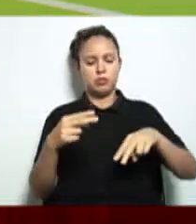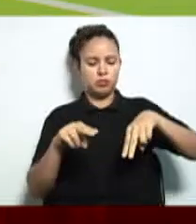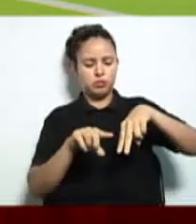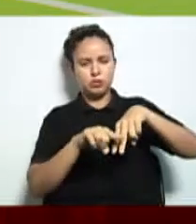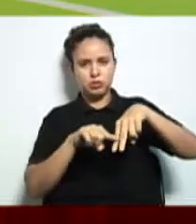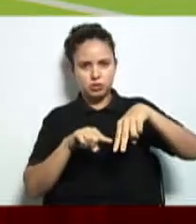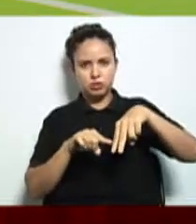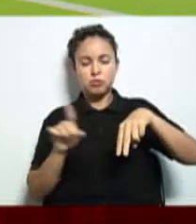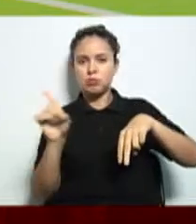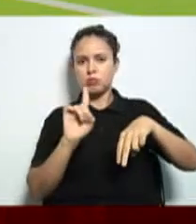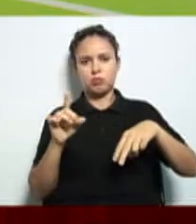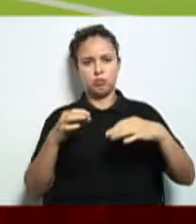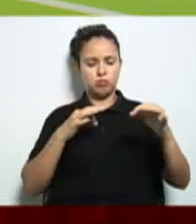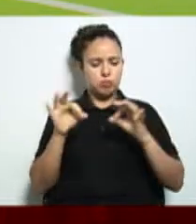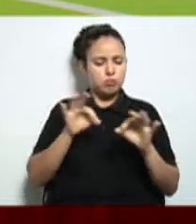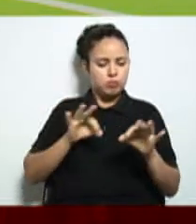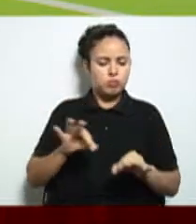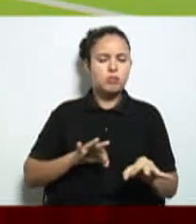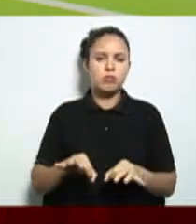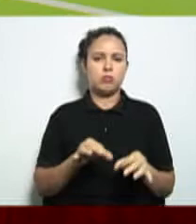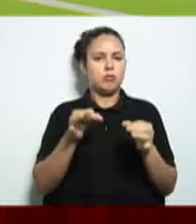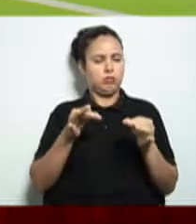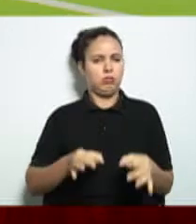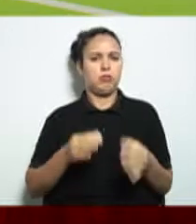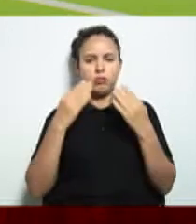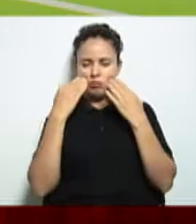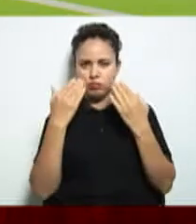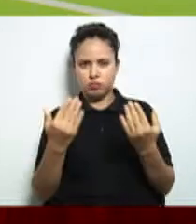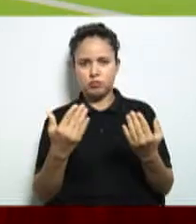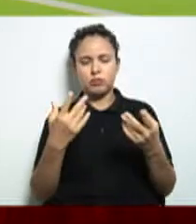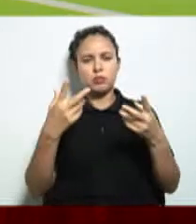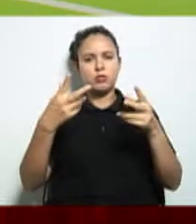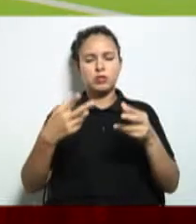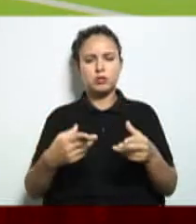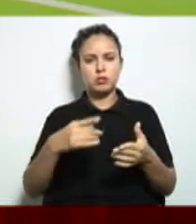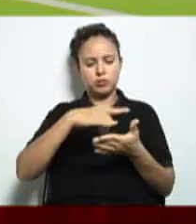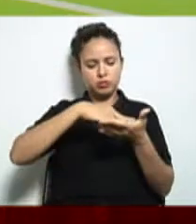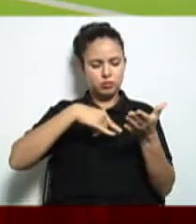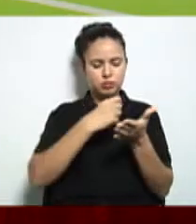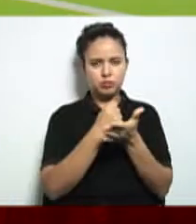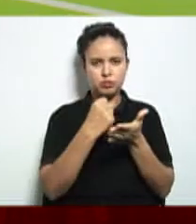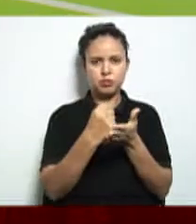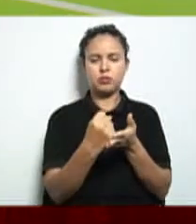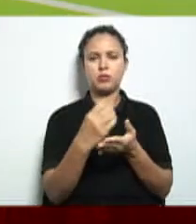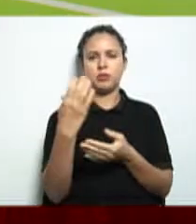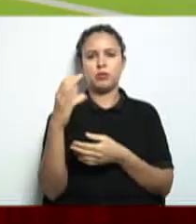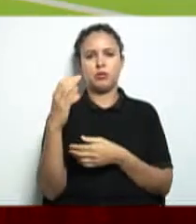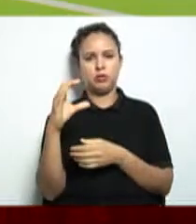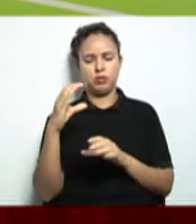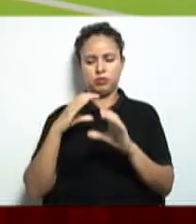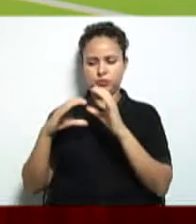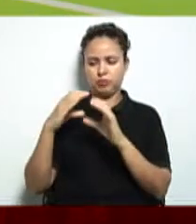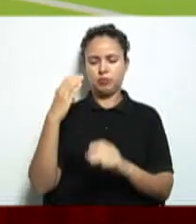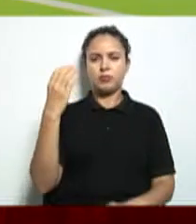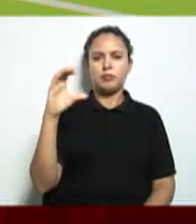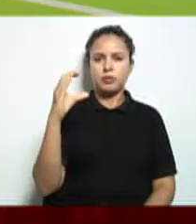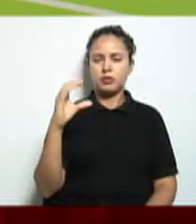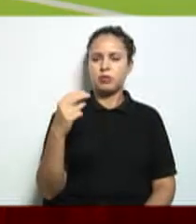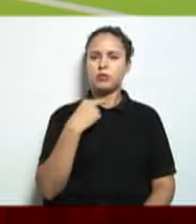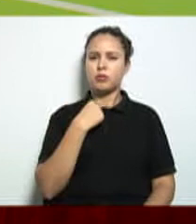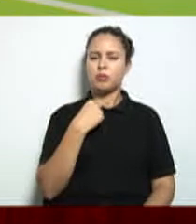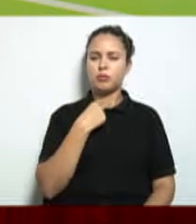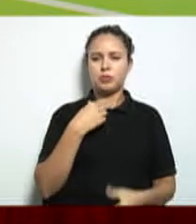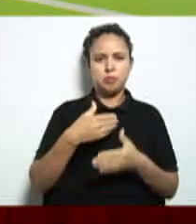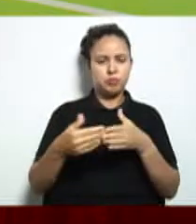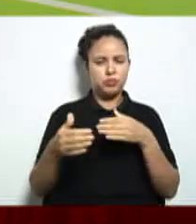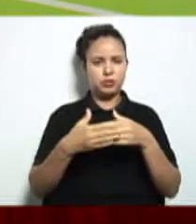se incrementa. E do mesmo jeito o documento científico, a comunicação científica. Você não pode apresentar os dados